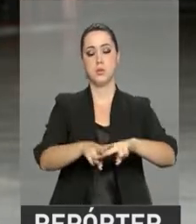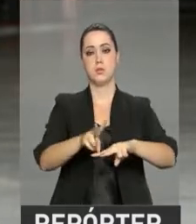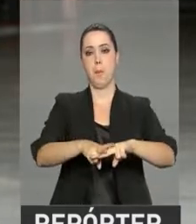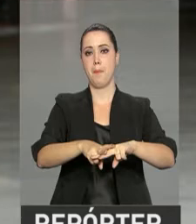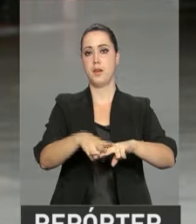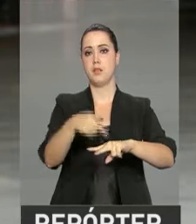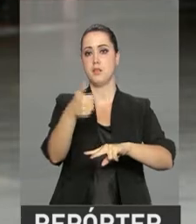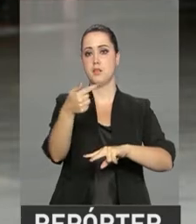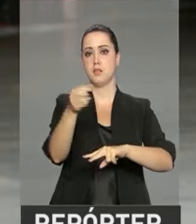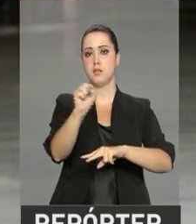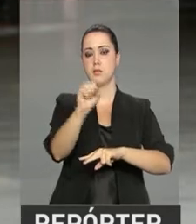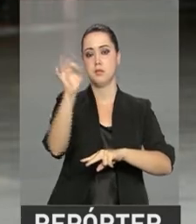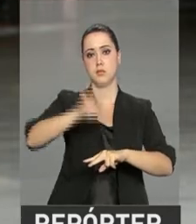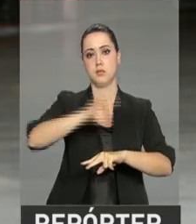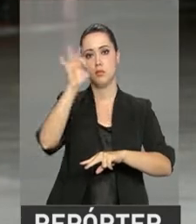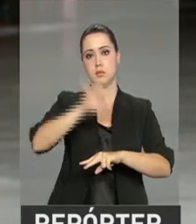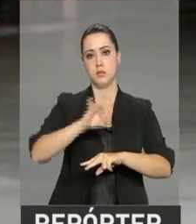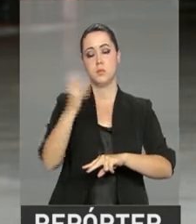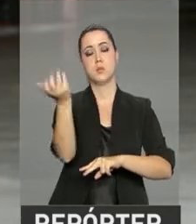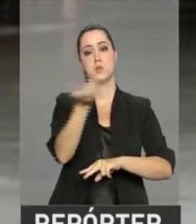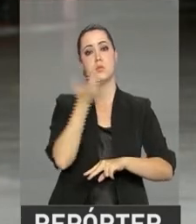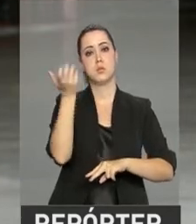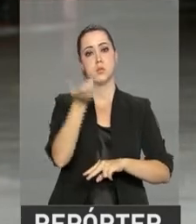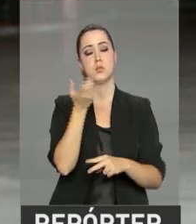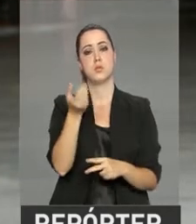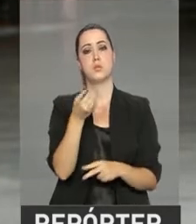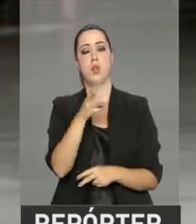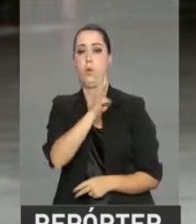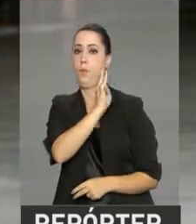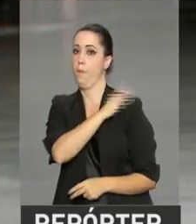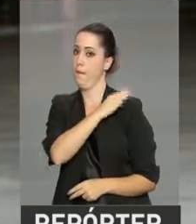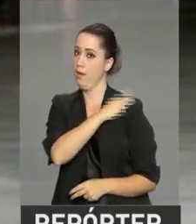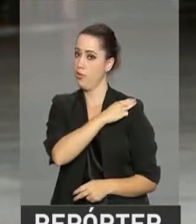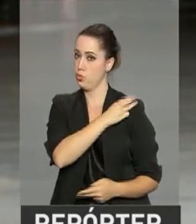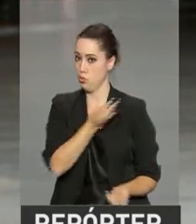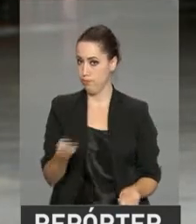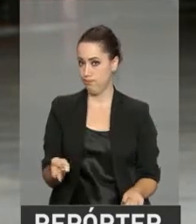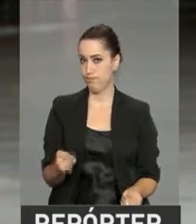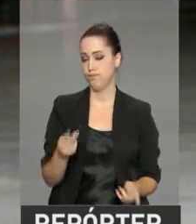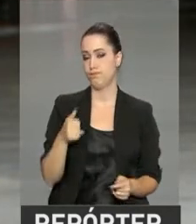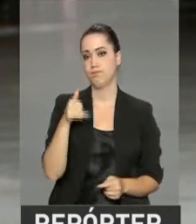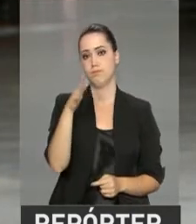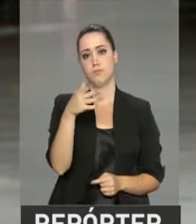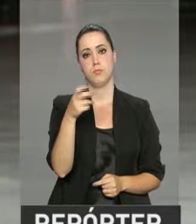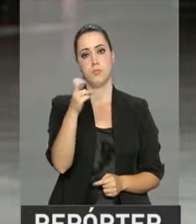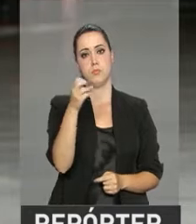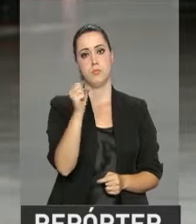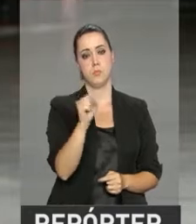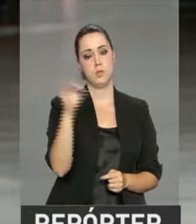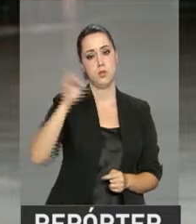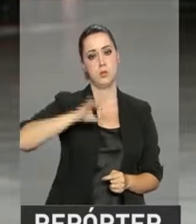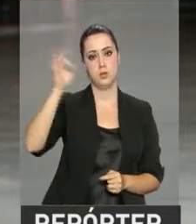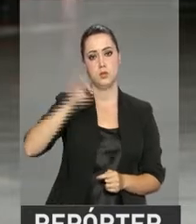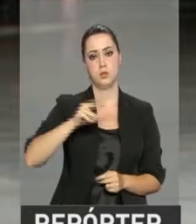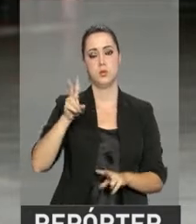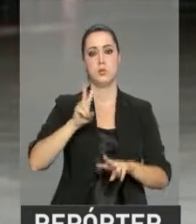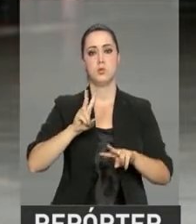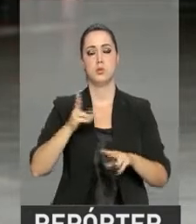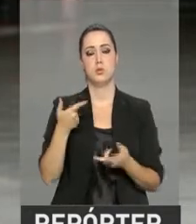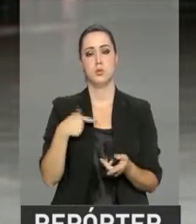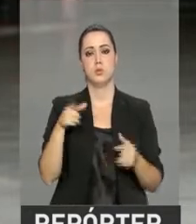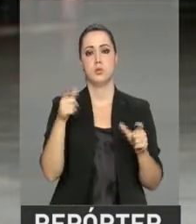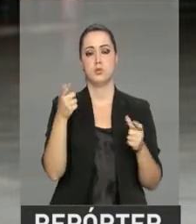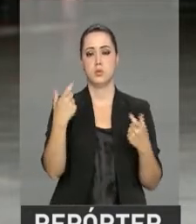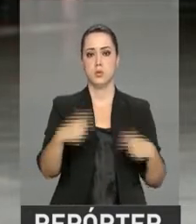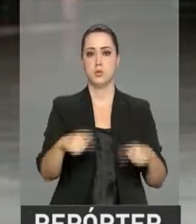faz a prova para obter a certificação do ensino médio a maior parte delas 58 por cento para a prova na